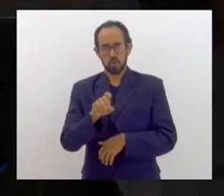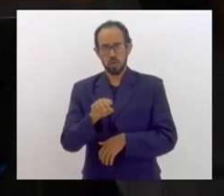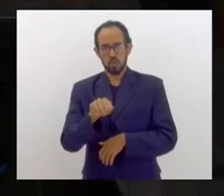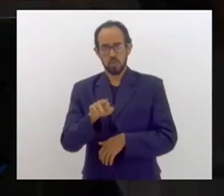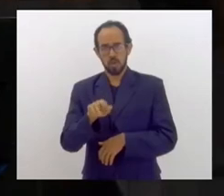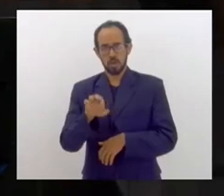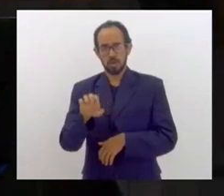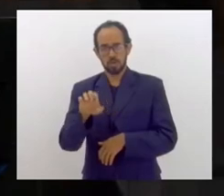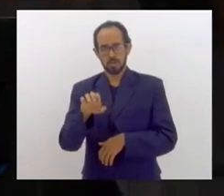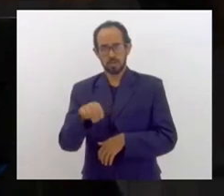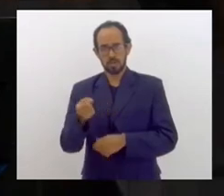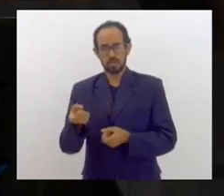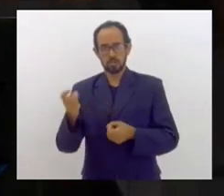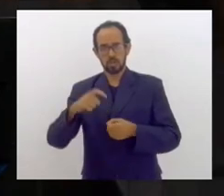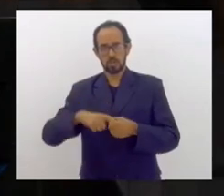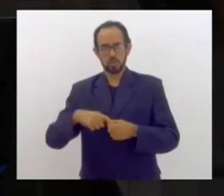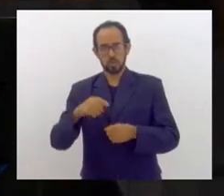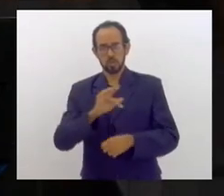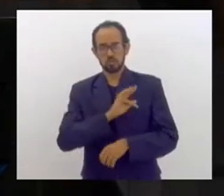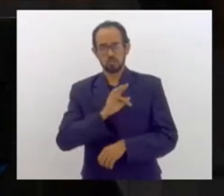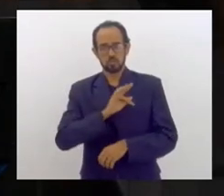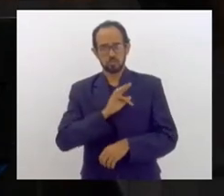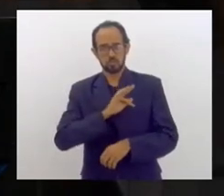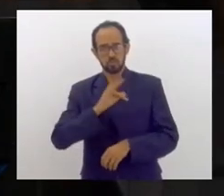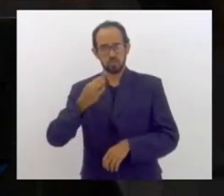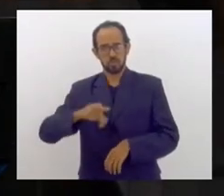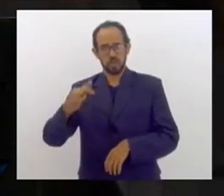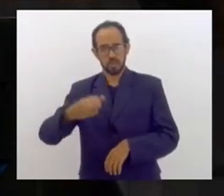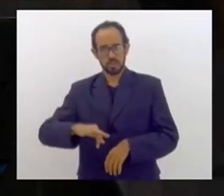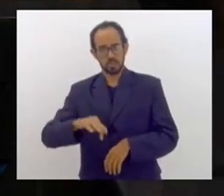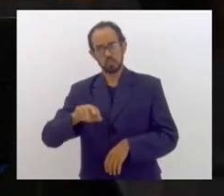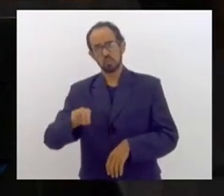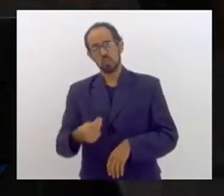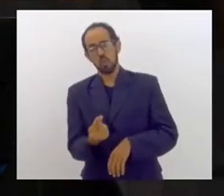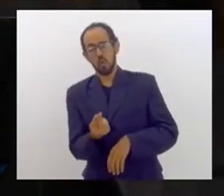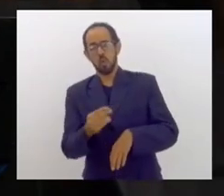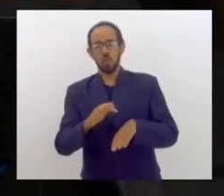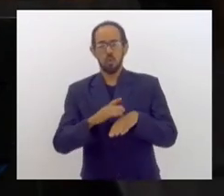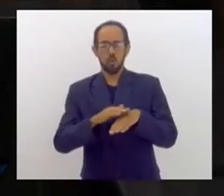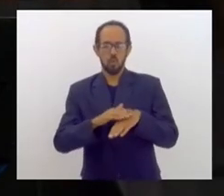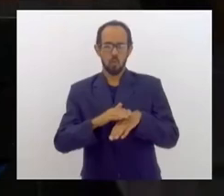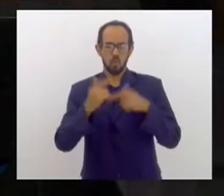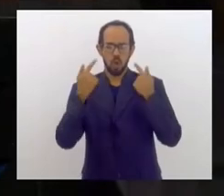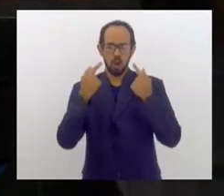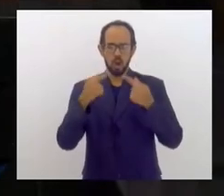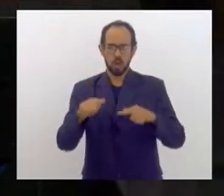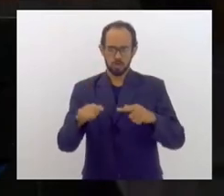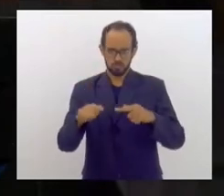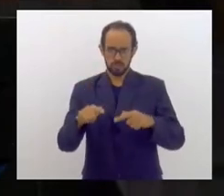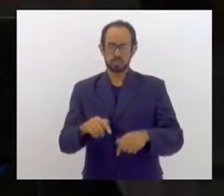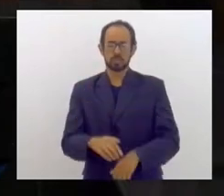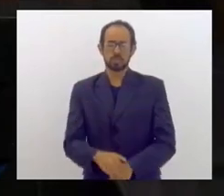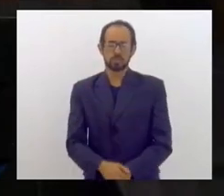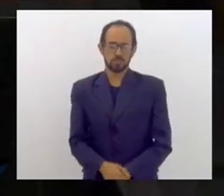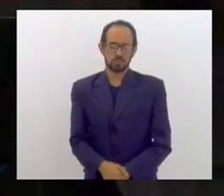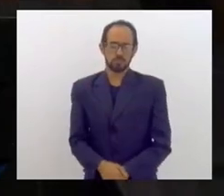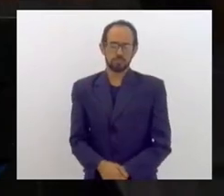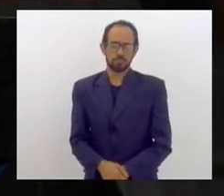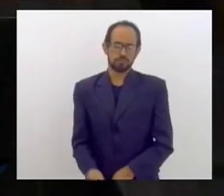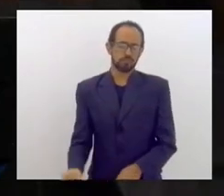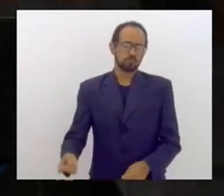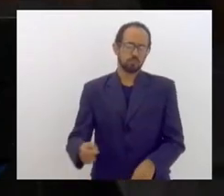que dispõe sobre o retorno de policiais feridos ou com moléstias graves aos